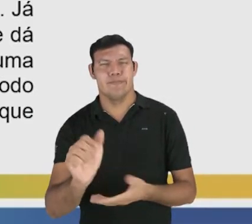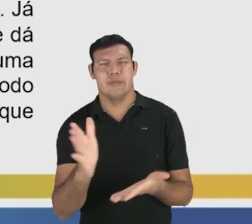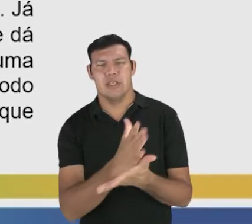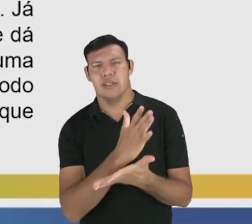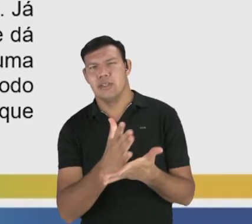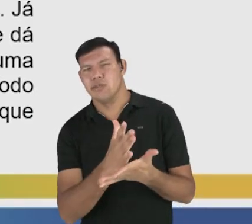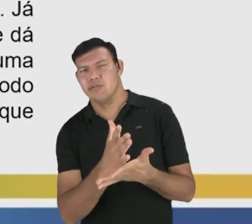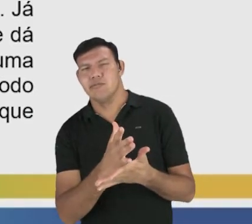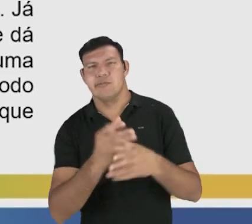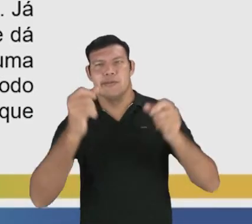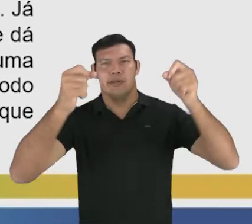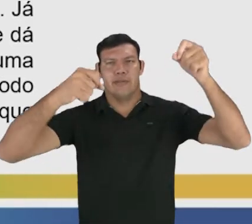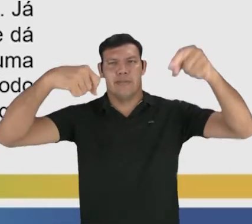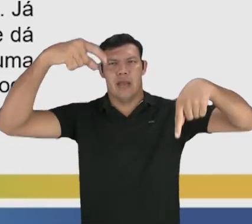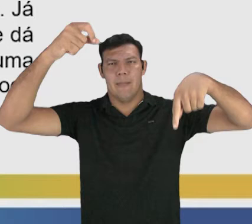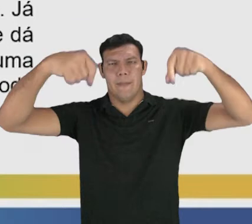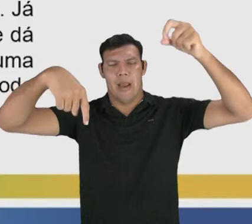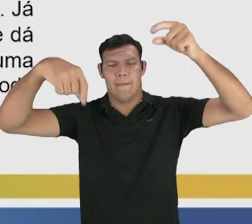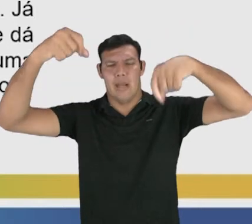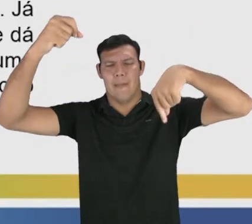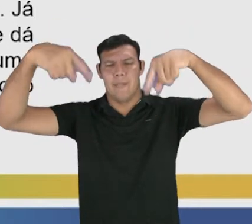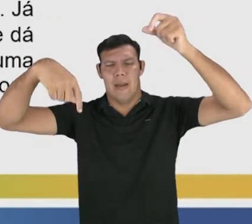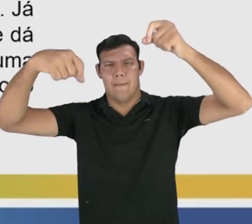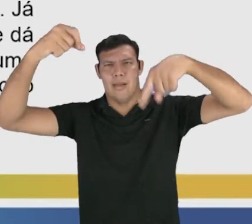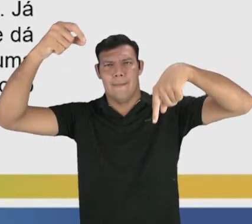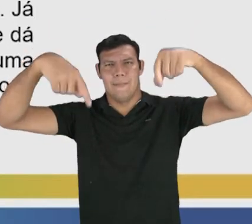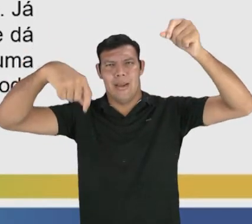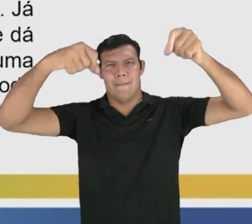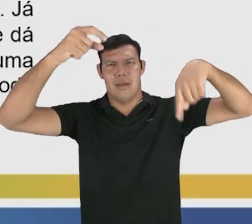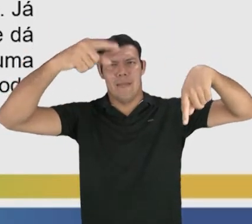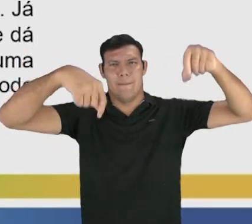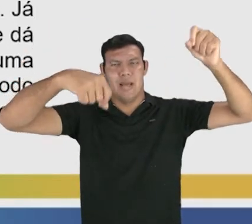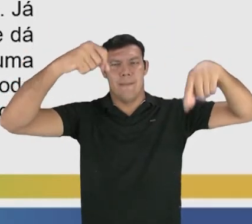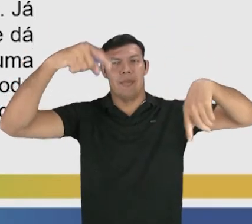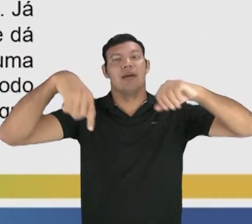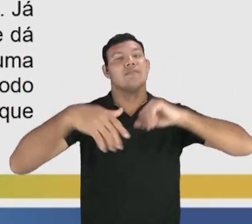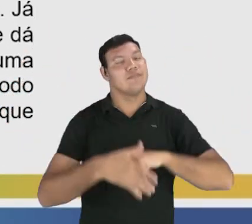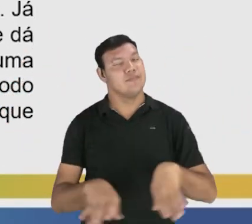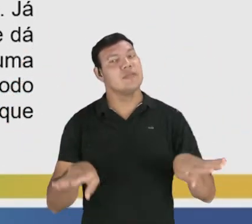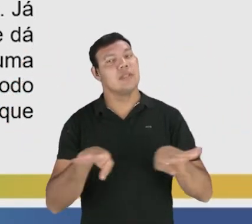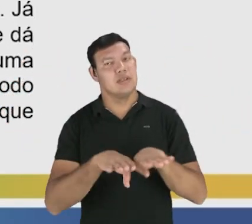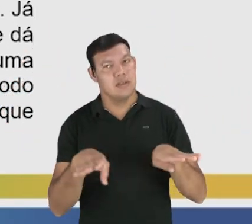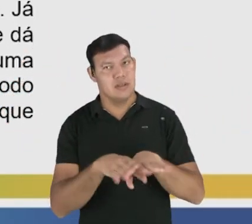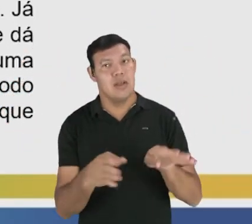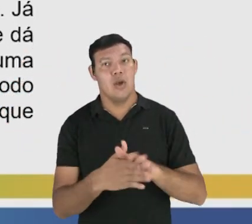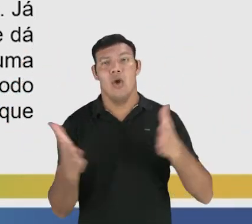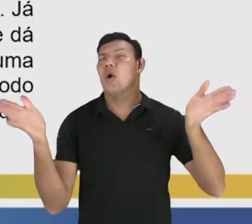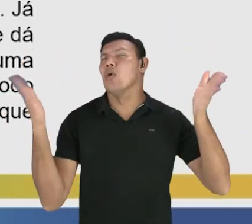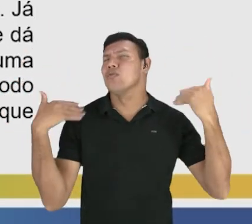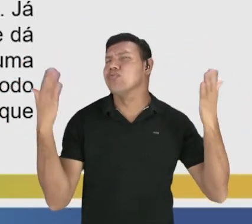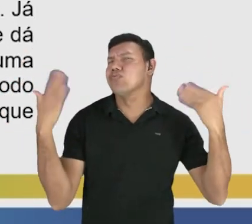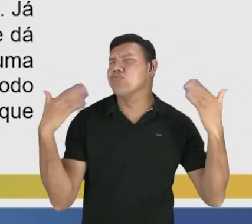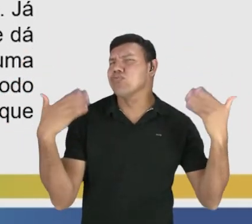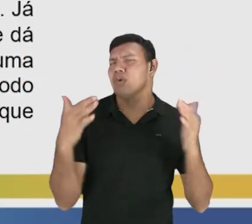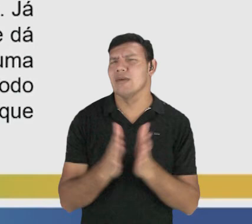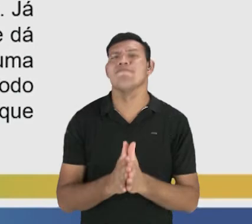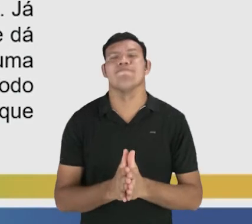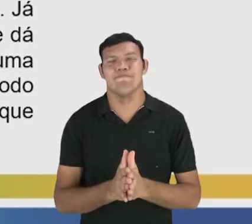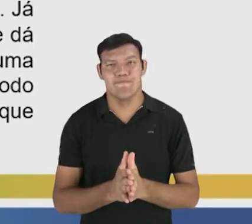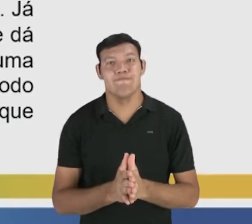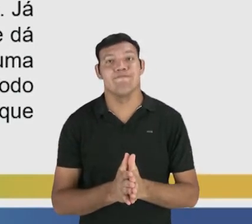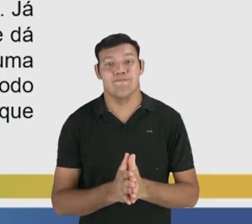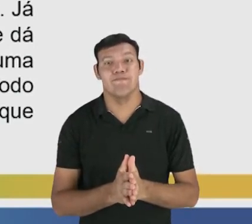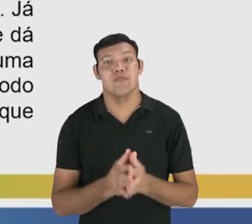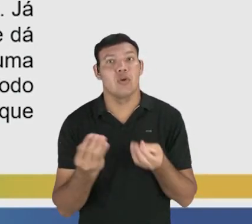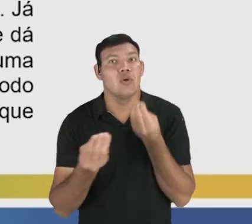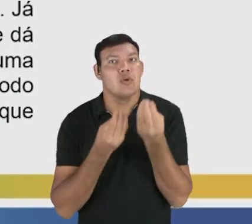neve, o que não é comum no nosso país. E aí, da mesma forma, o verão a gente pode ver de forma mais acentuada